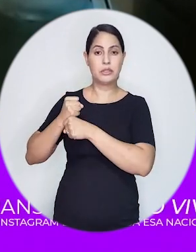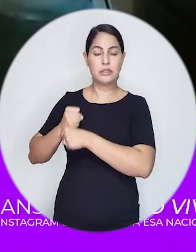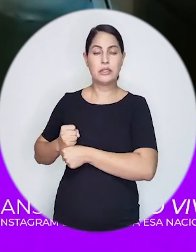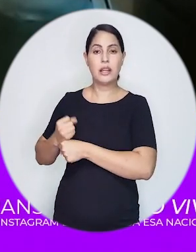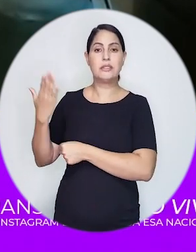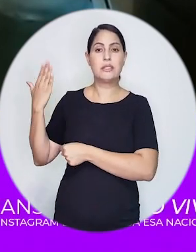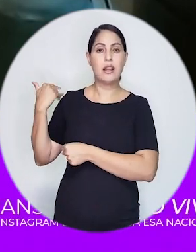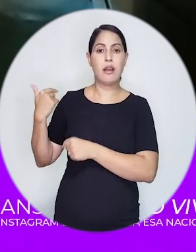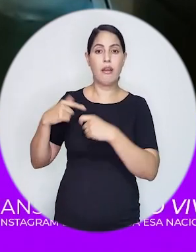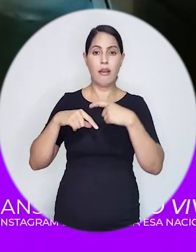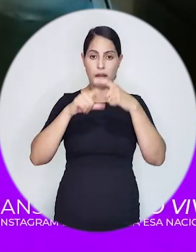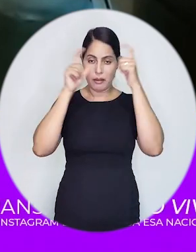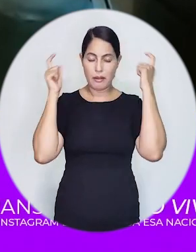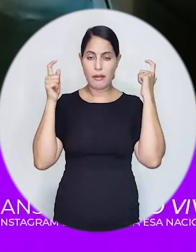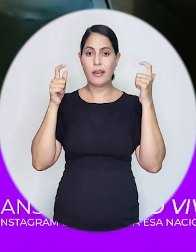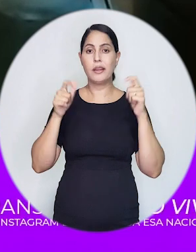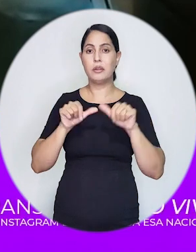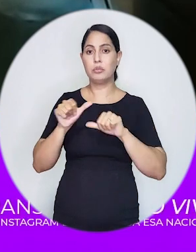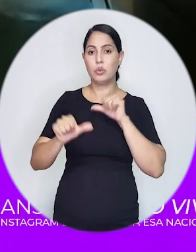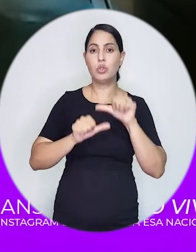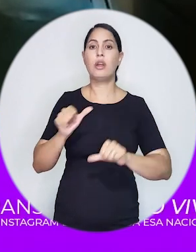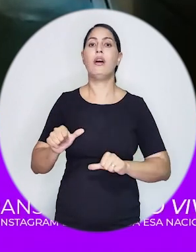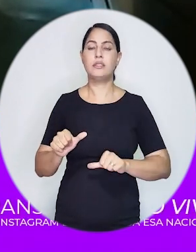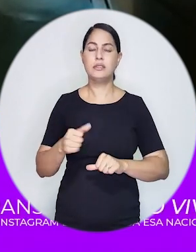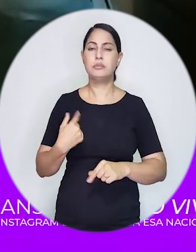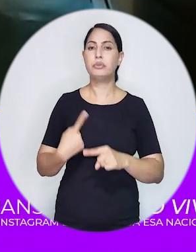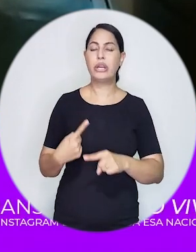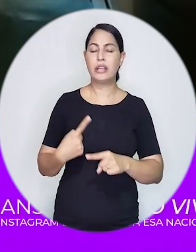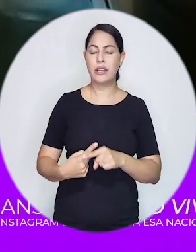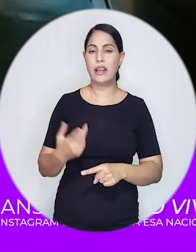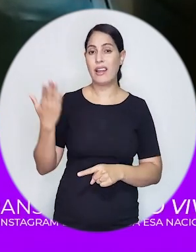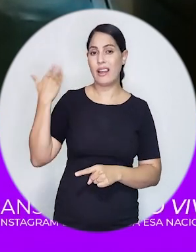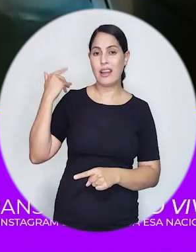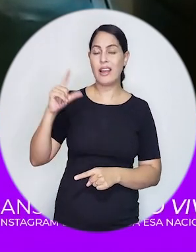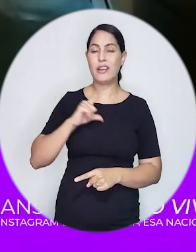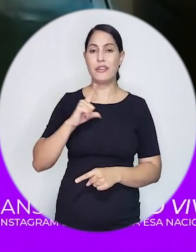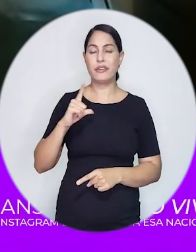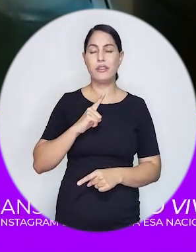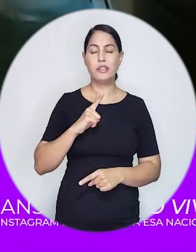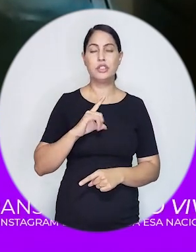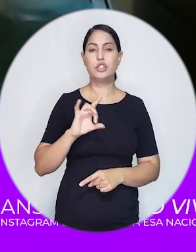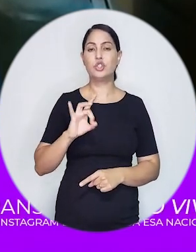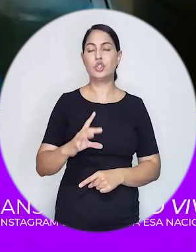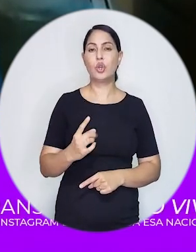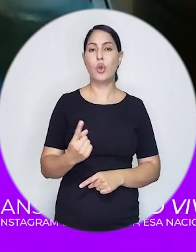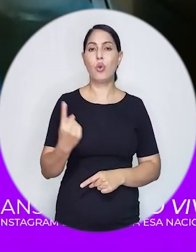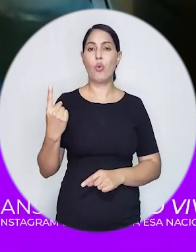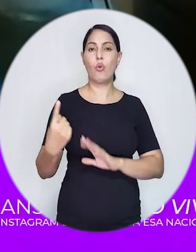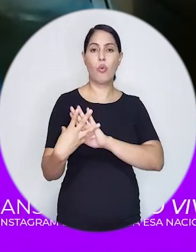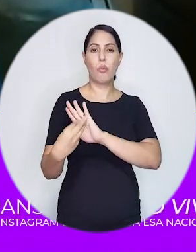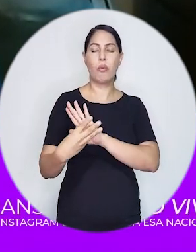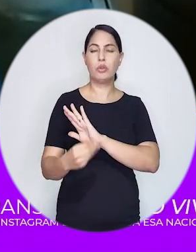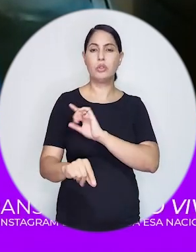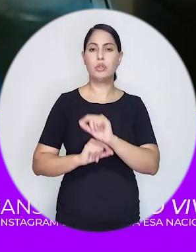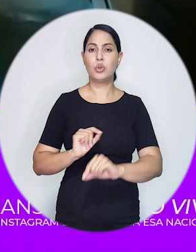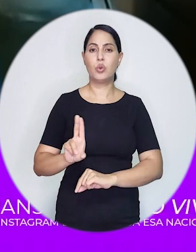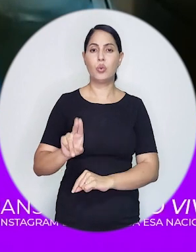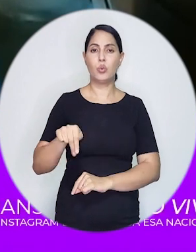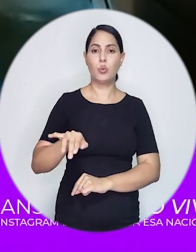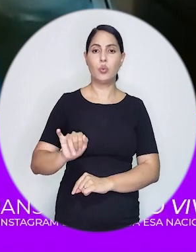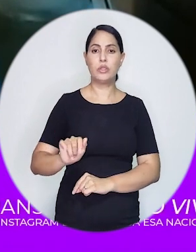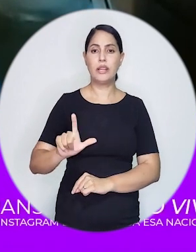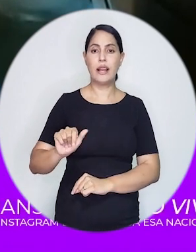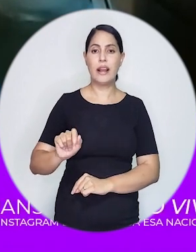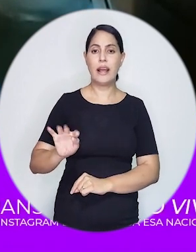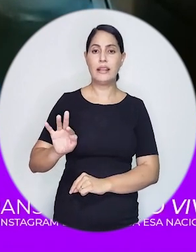uma quebra de paradigma, porque a gente tinha, até 2008 no Brasil, apenas um modelo de guarda, que era a guarda unilateral, que